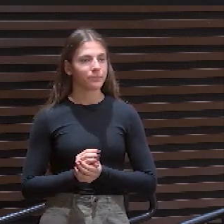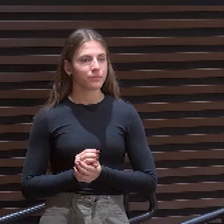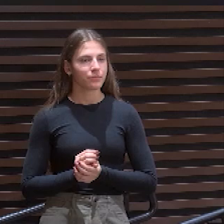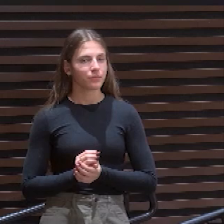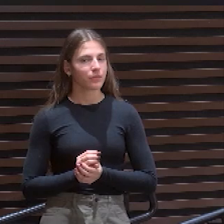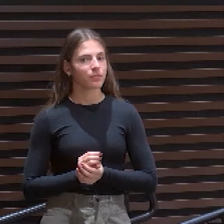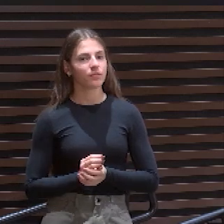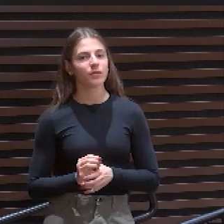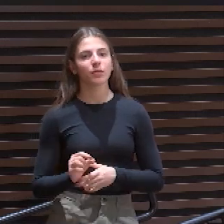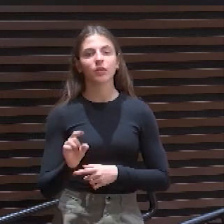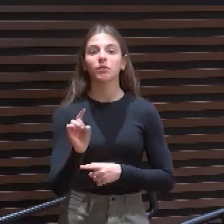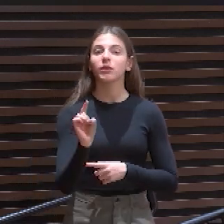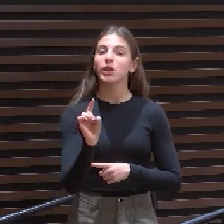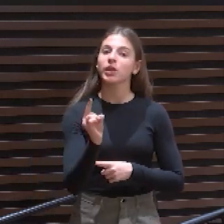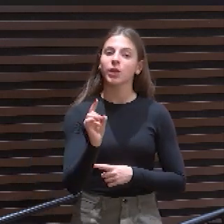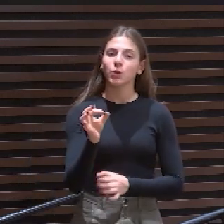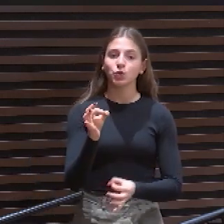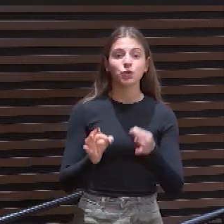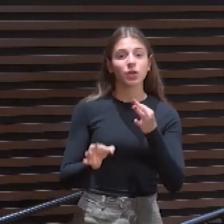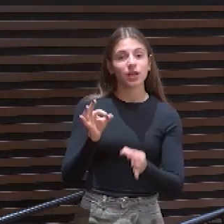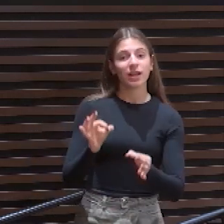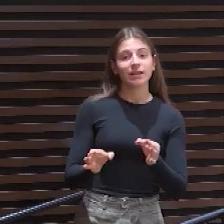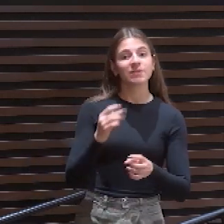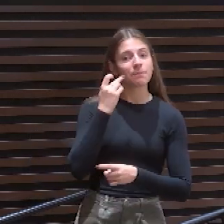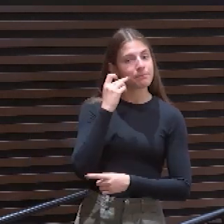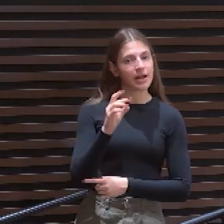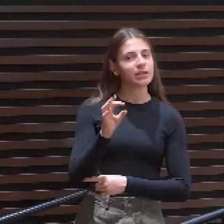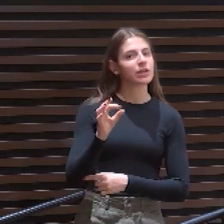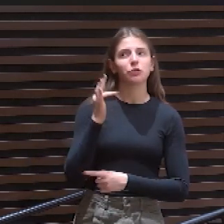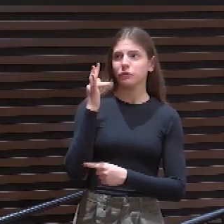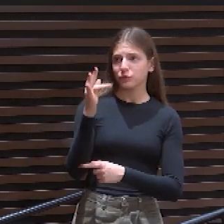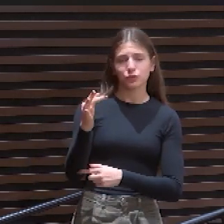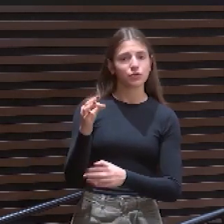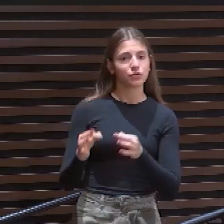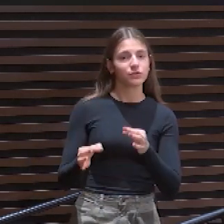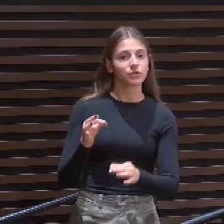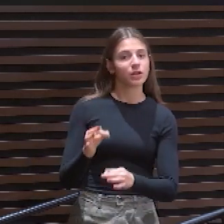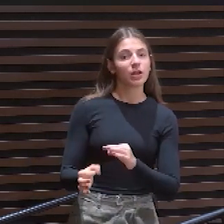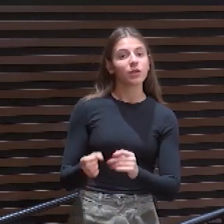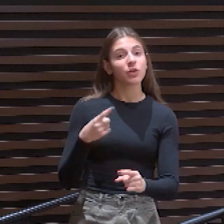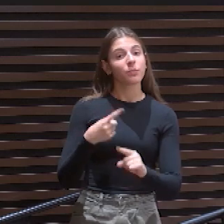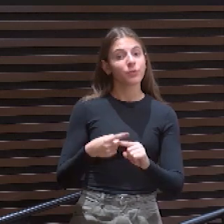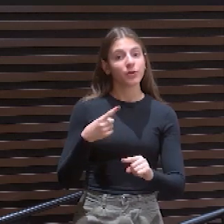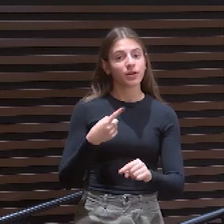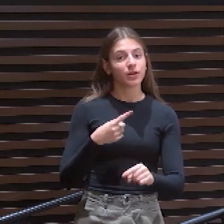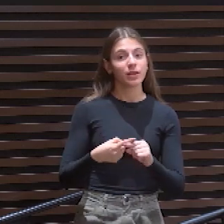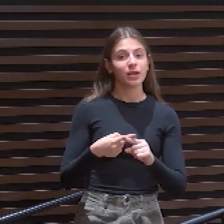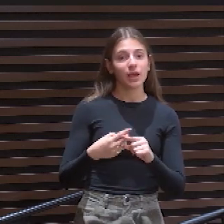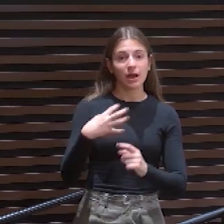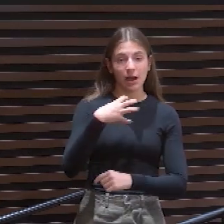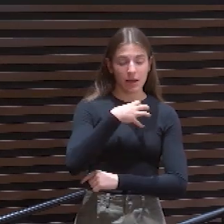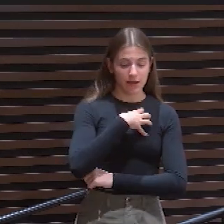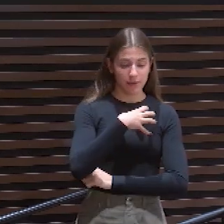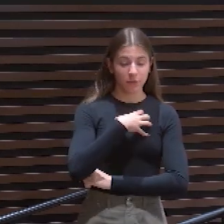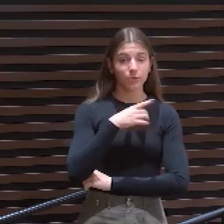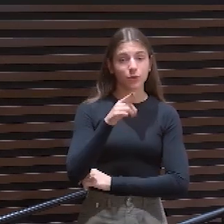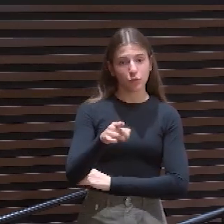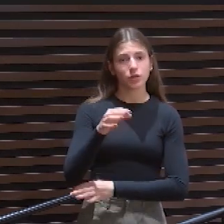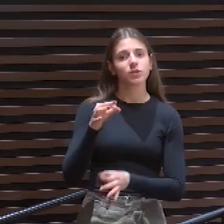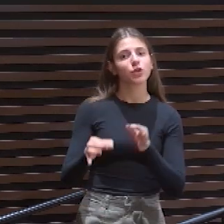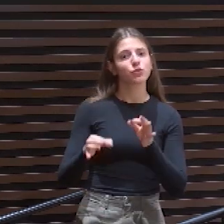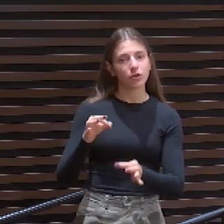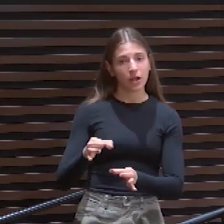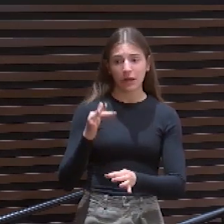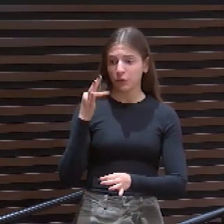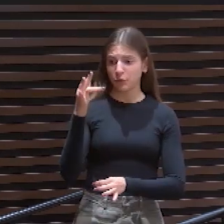Não julgueis para que não sejais julgados, pois com o critério com que julgardes sereis julgados,